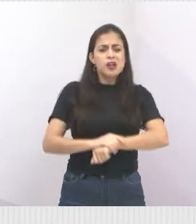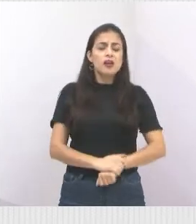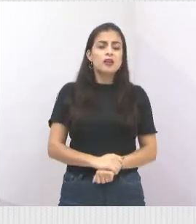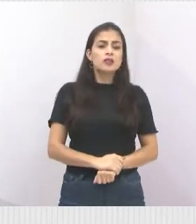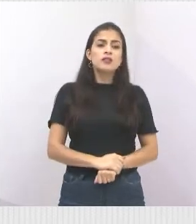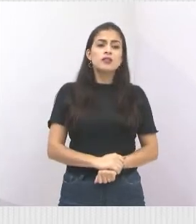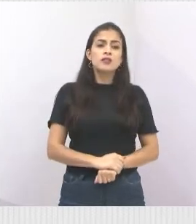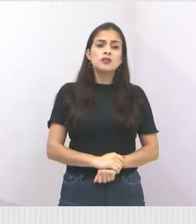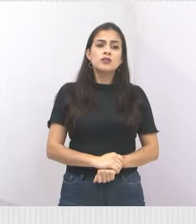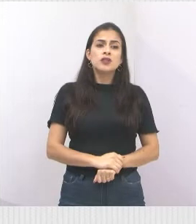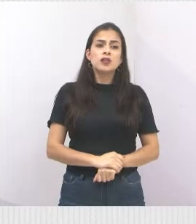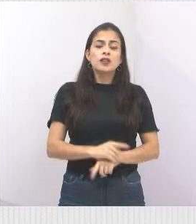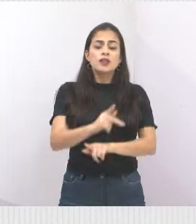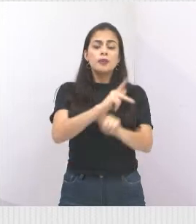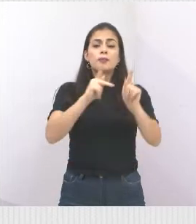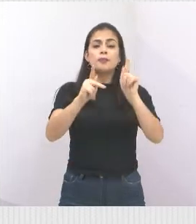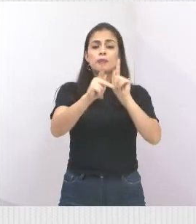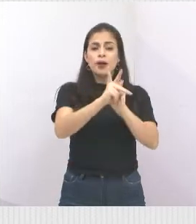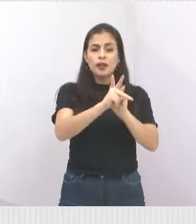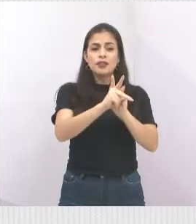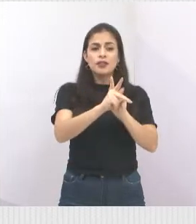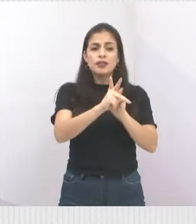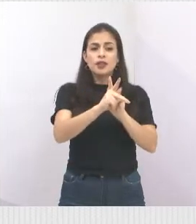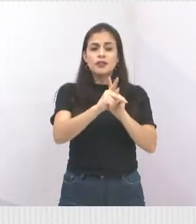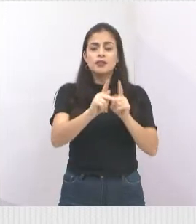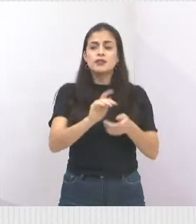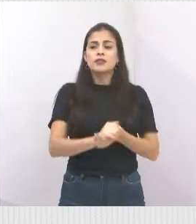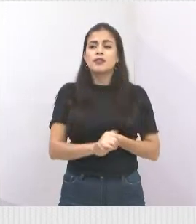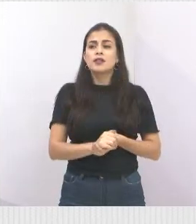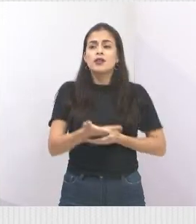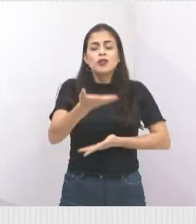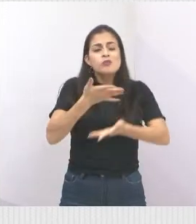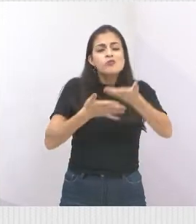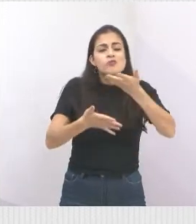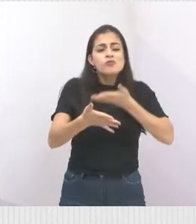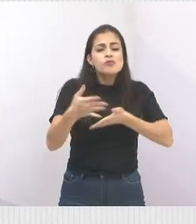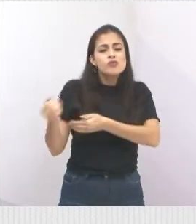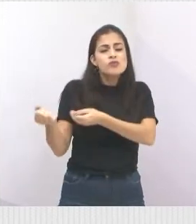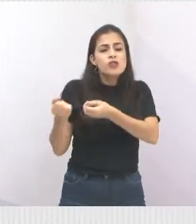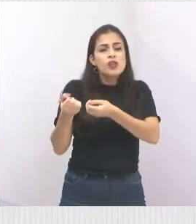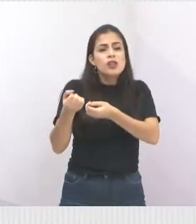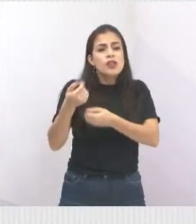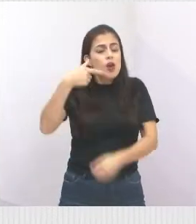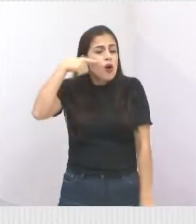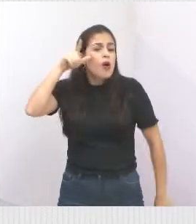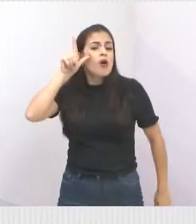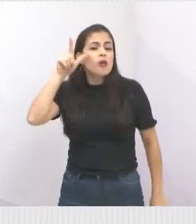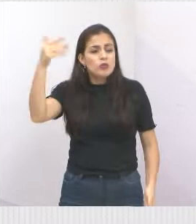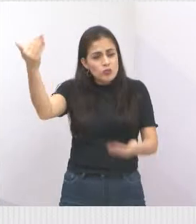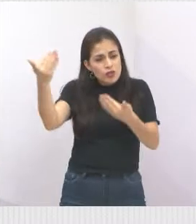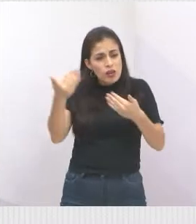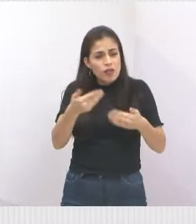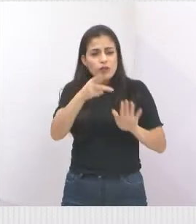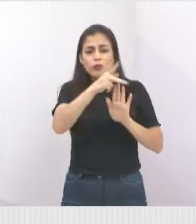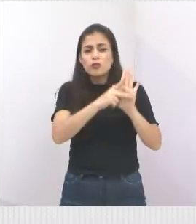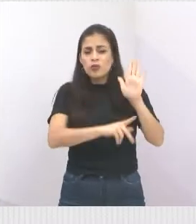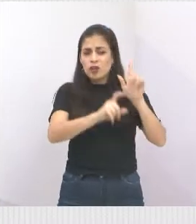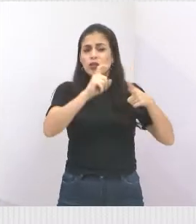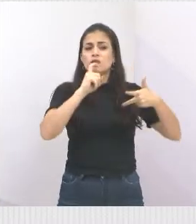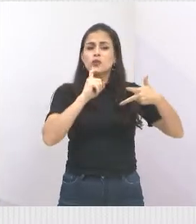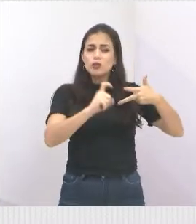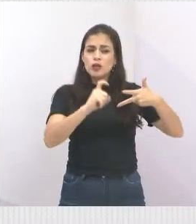mas me envolvi nessa causa e nós recebemos no dia de ontem o projeto vindo do executivo